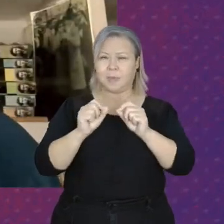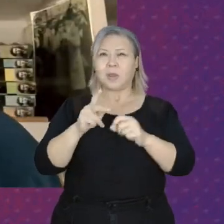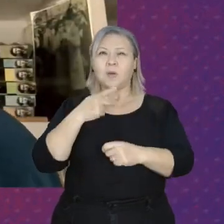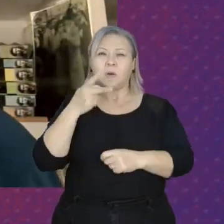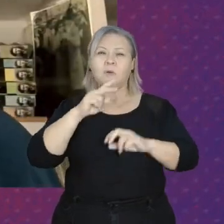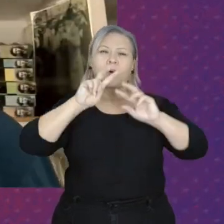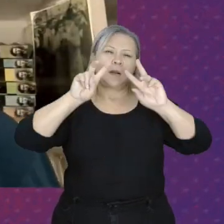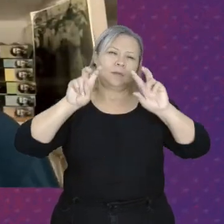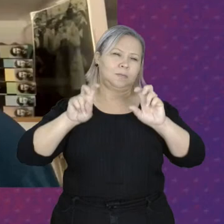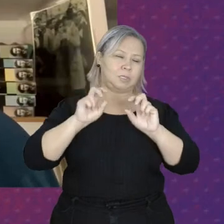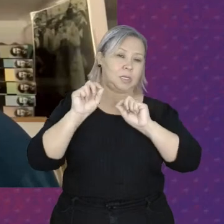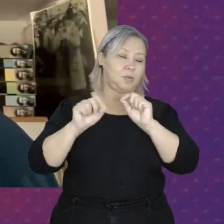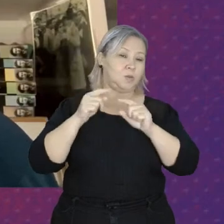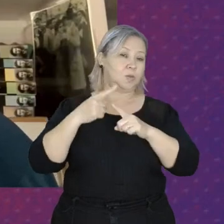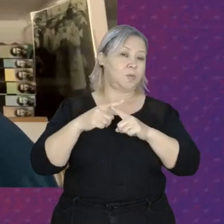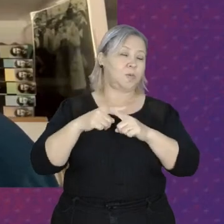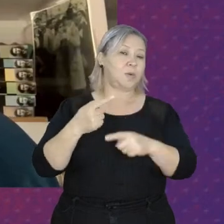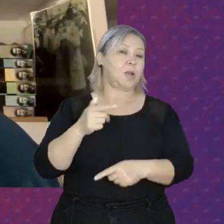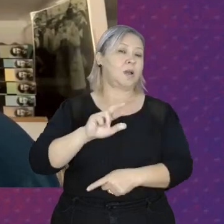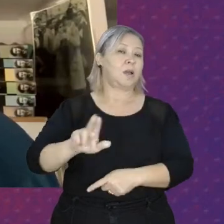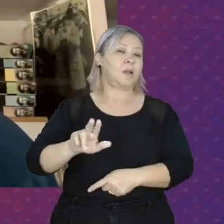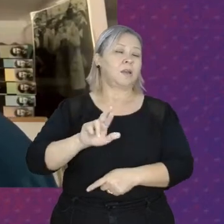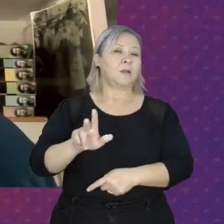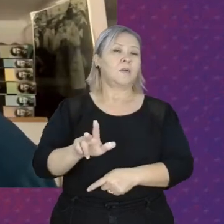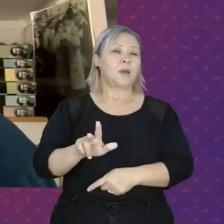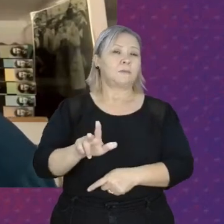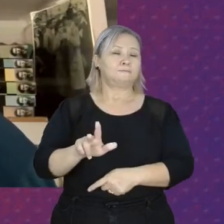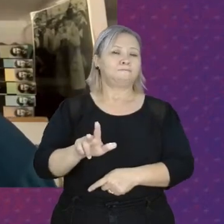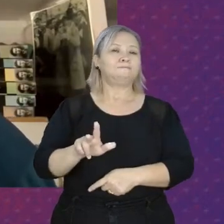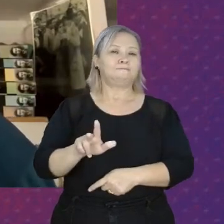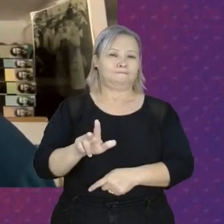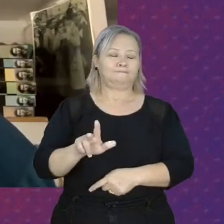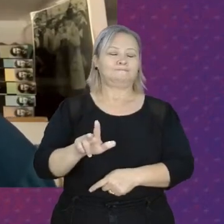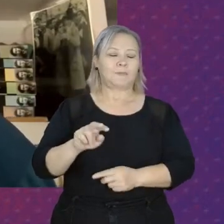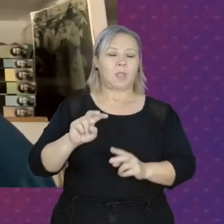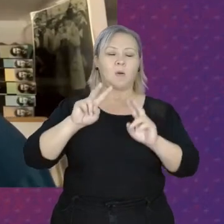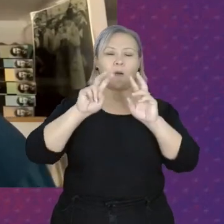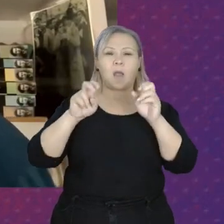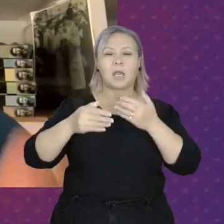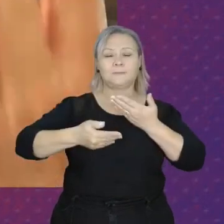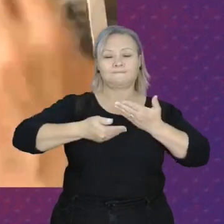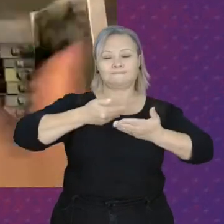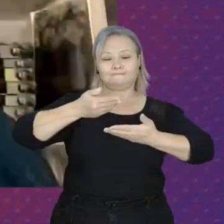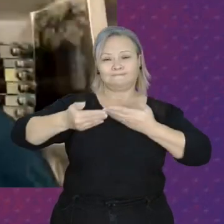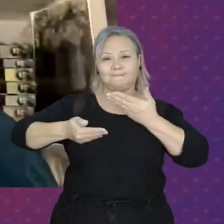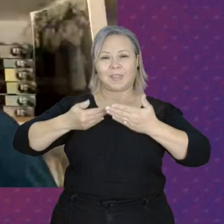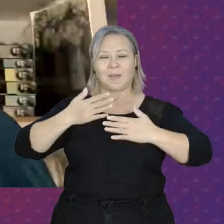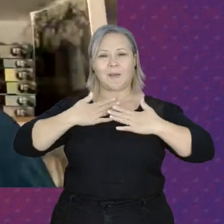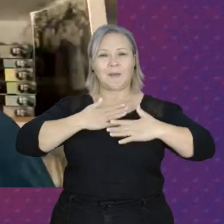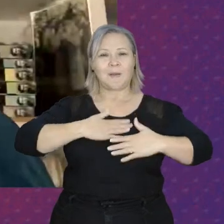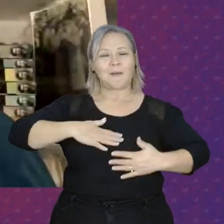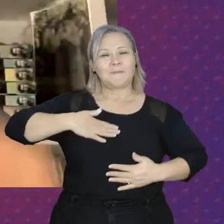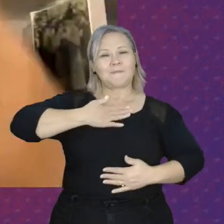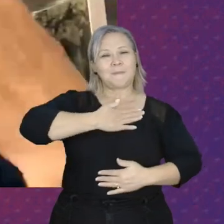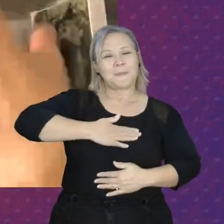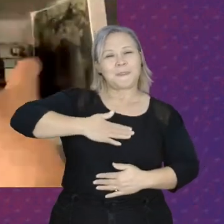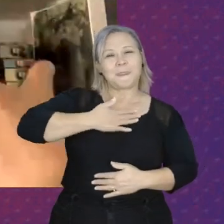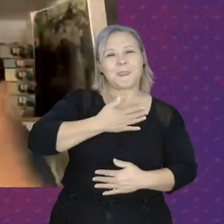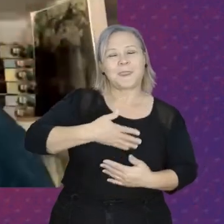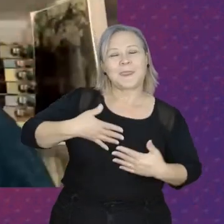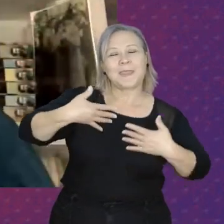questão porque não é só uma questão que envolve o prazer,